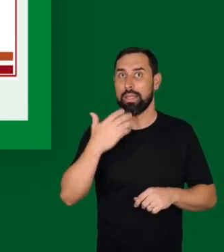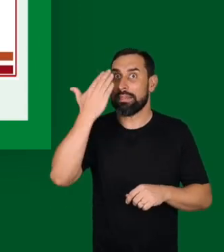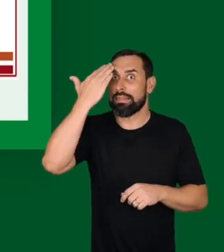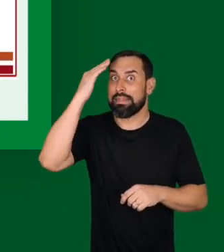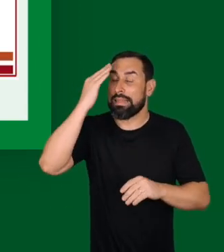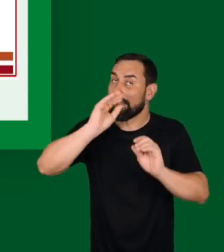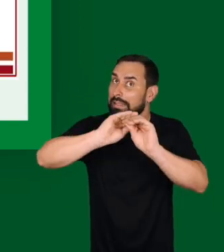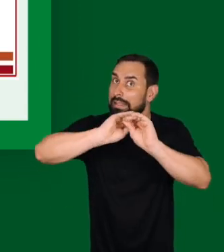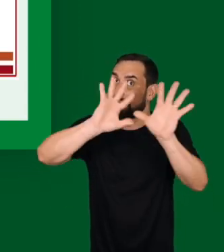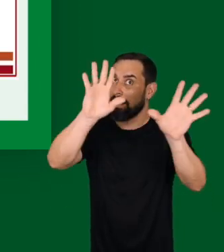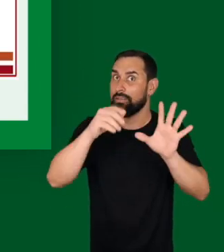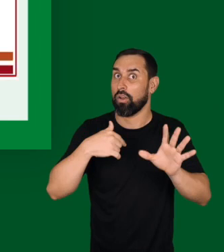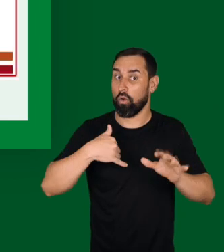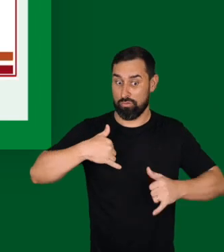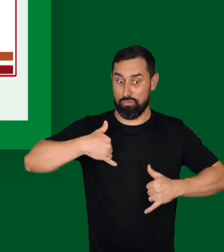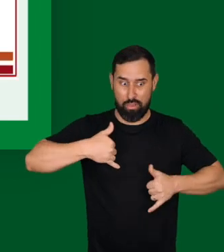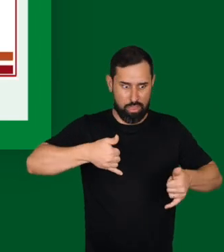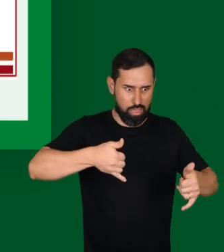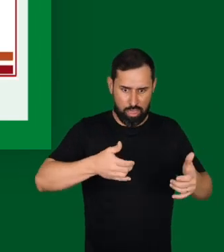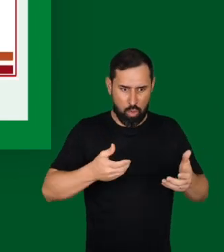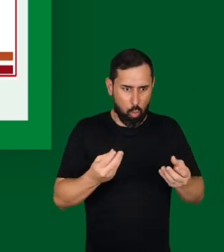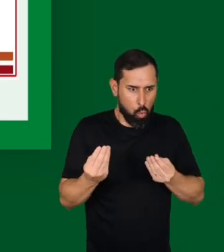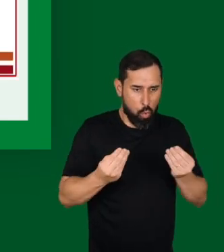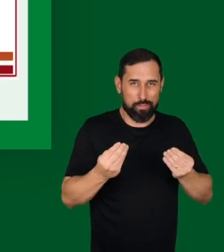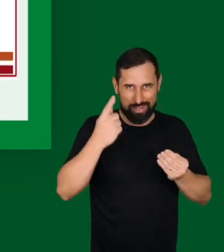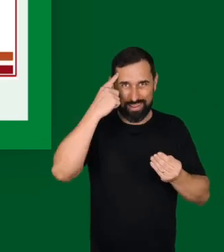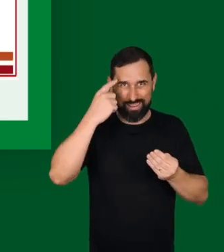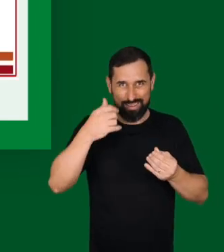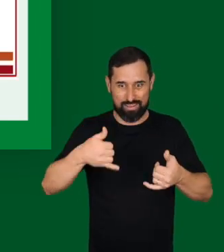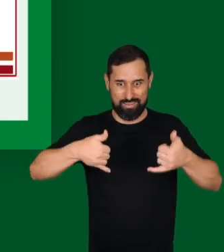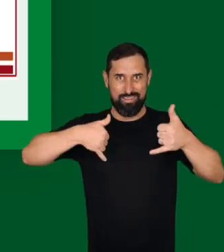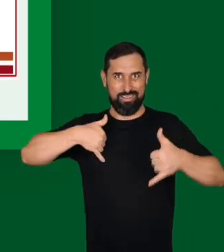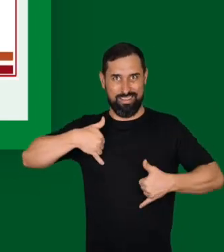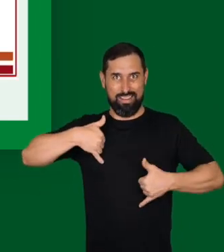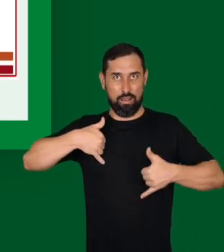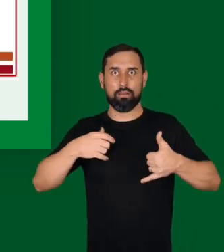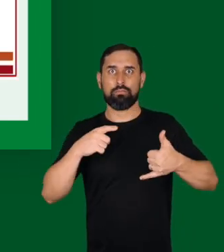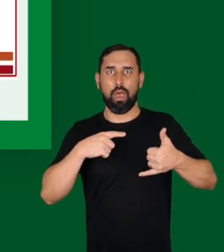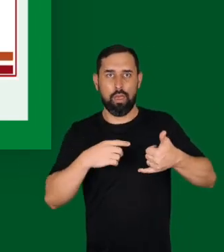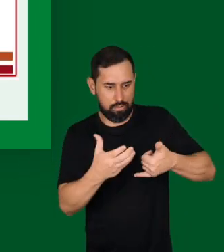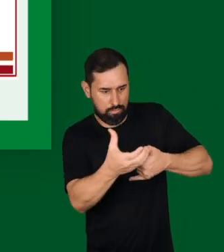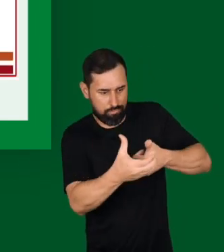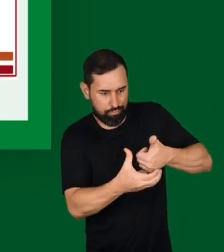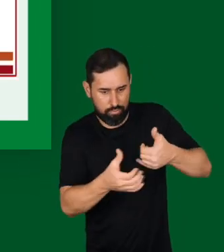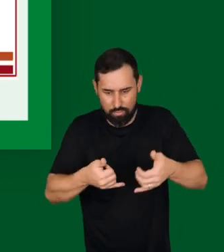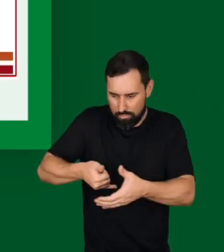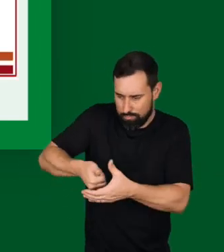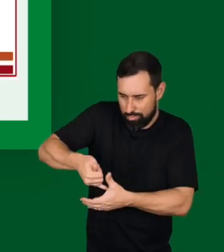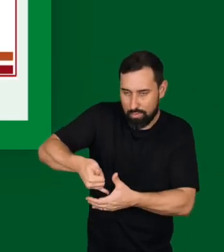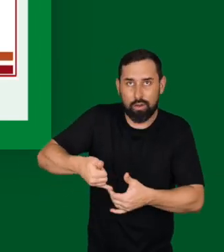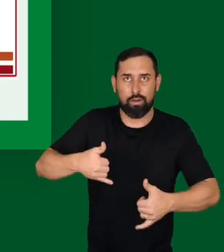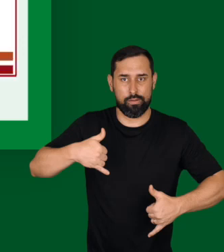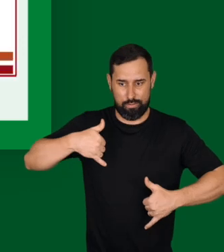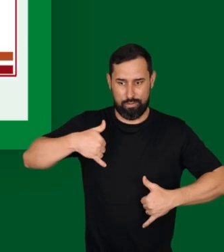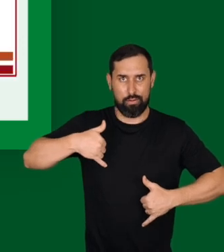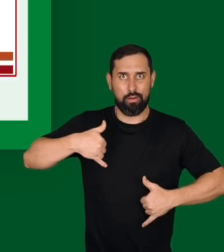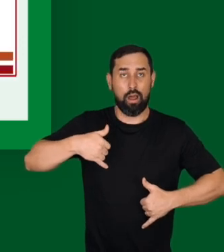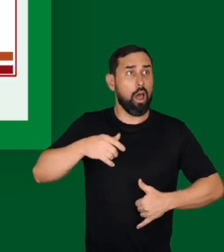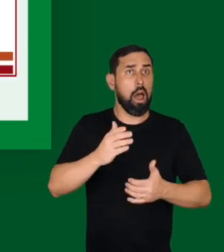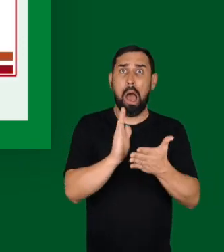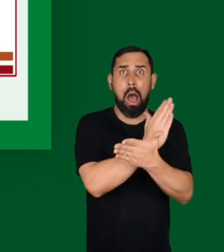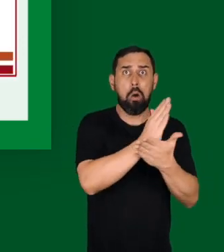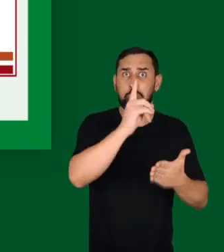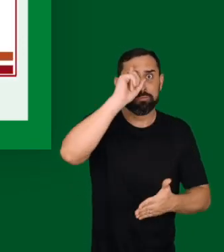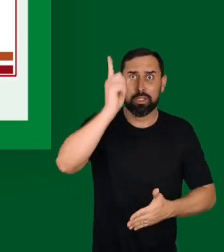deve-se saber usar, né, o aparelho. Às vezes as pessoas não sabem nem que existe essa pá do